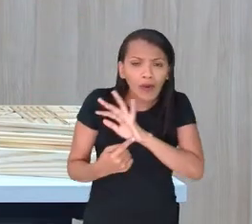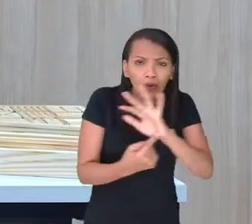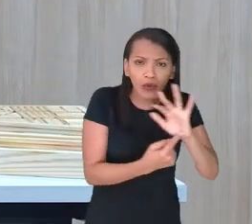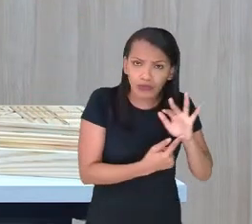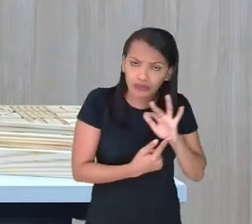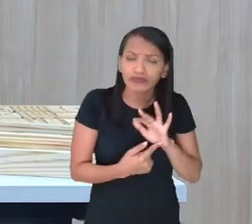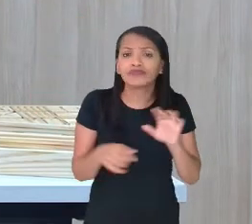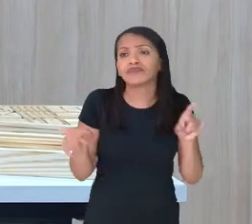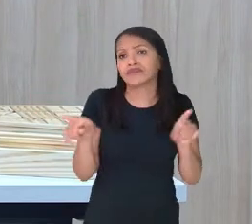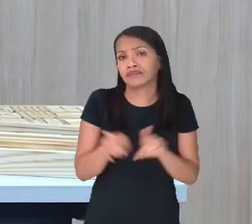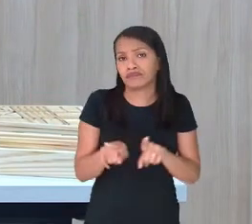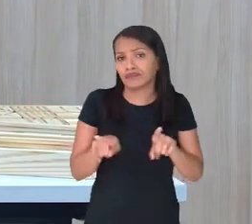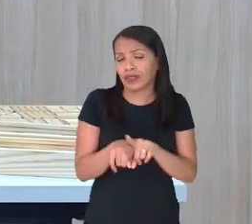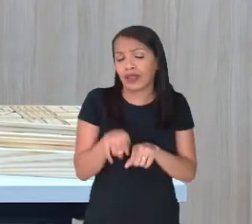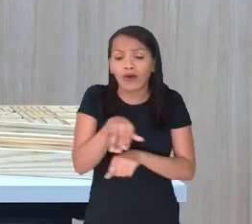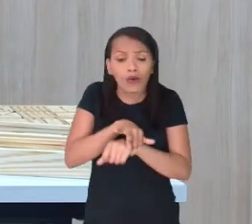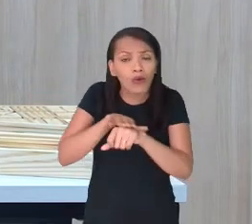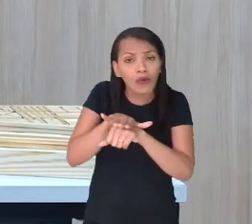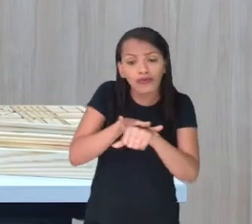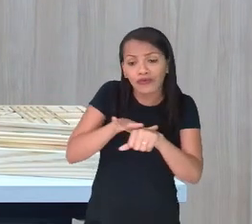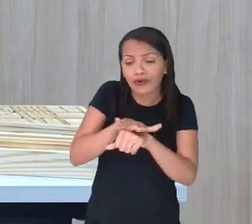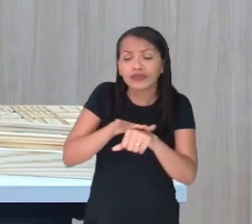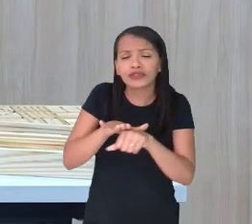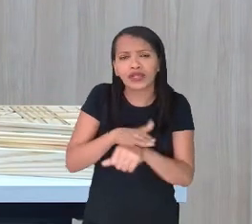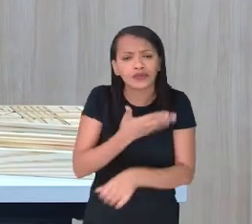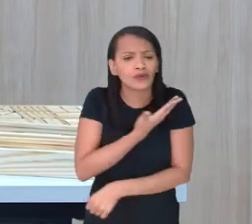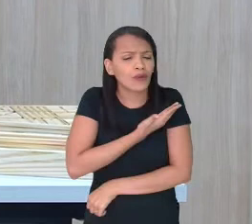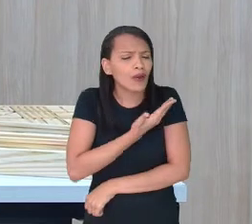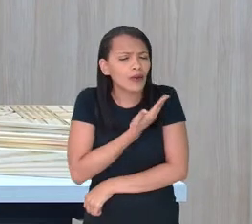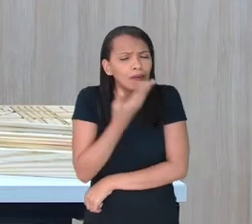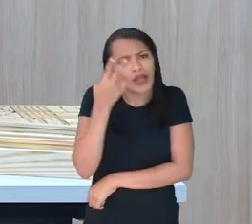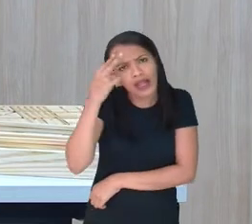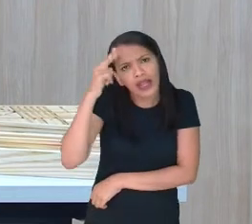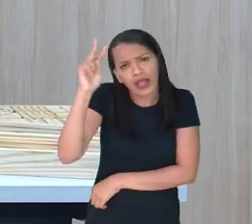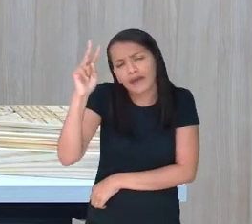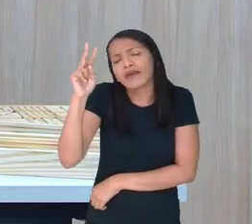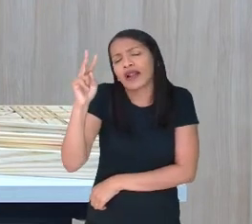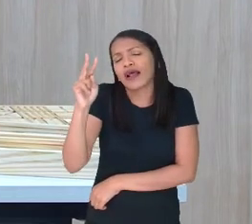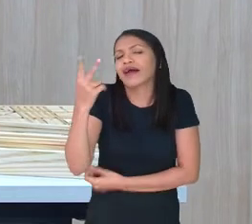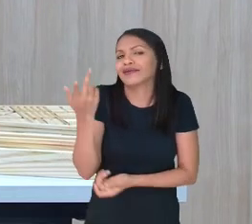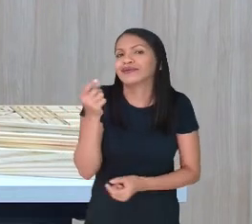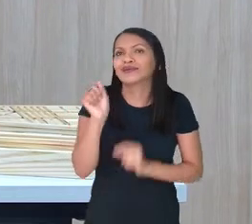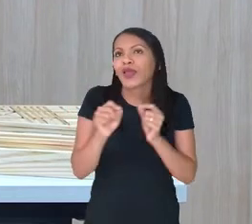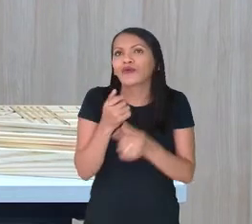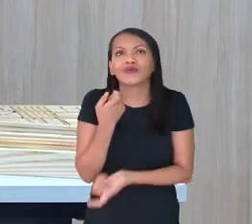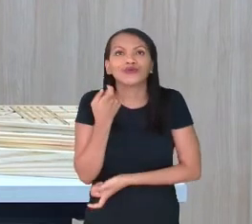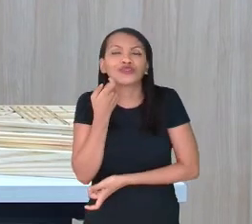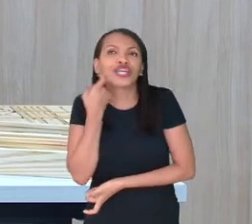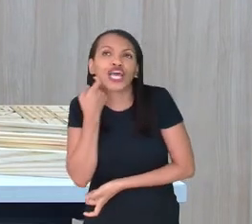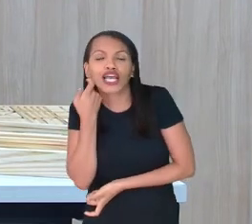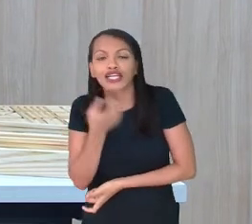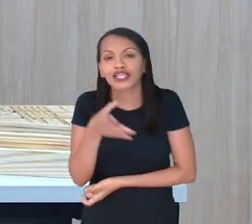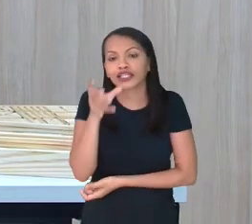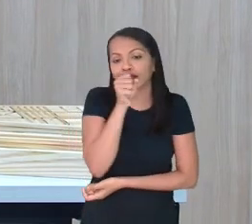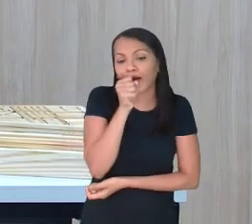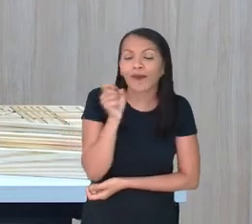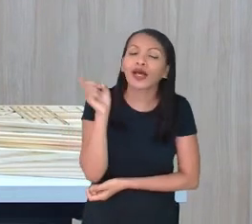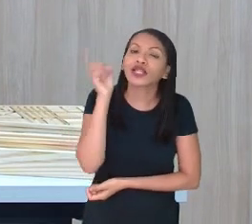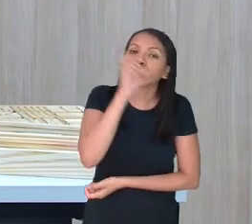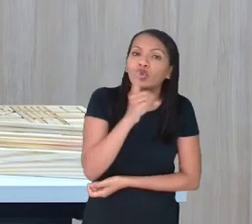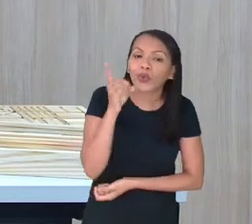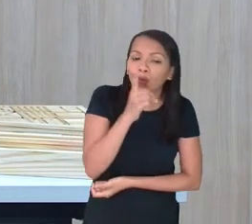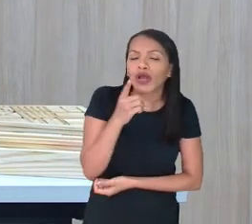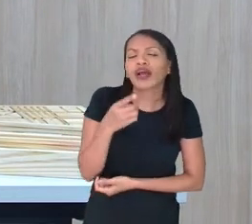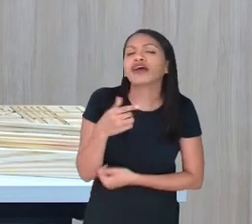vai estar conversando com um colega e vai lembrar do final de semana que foi divertido.